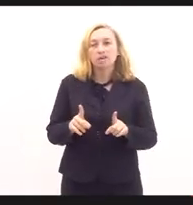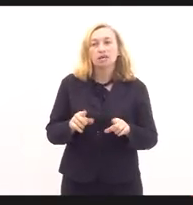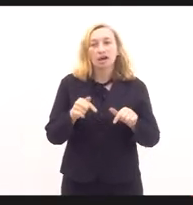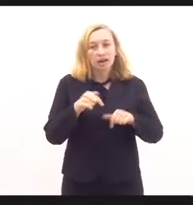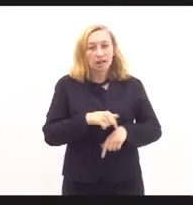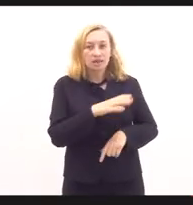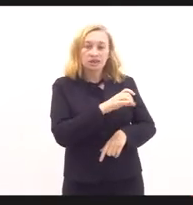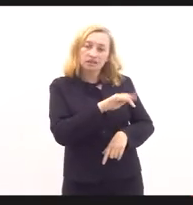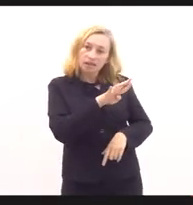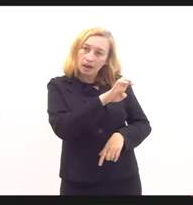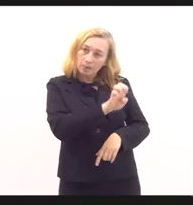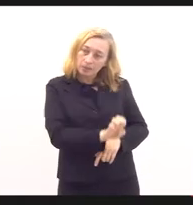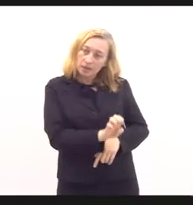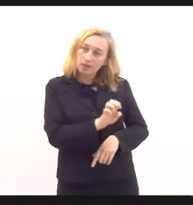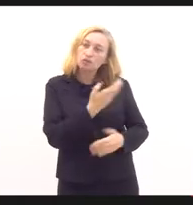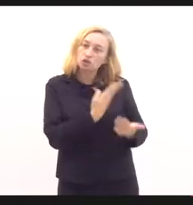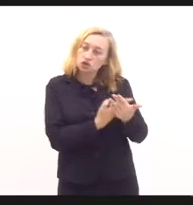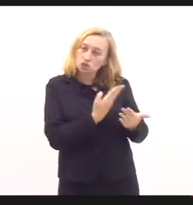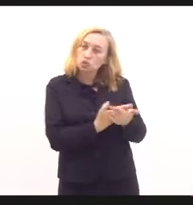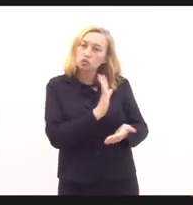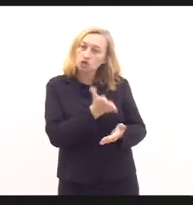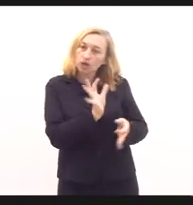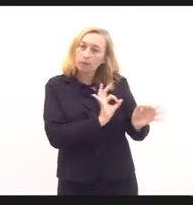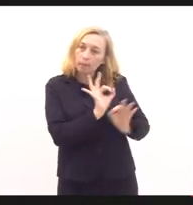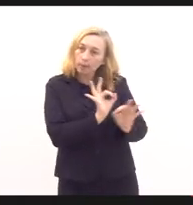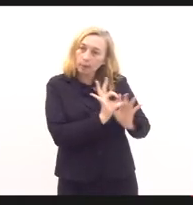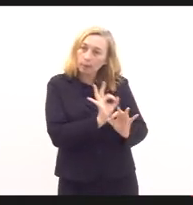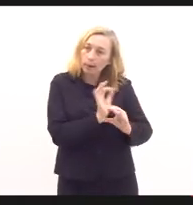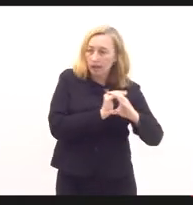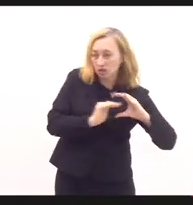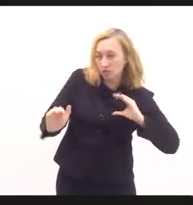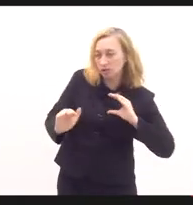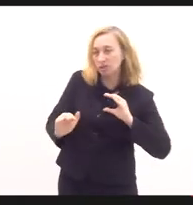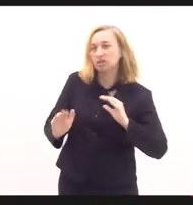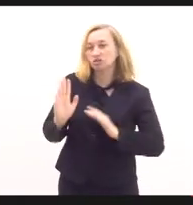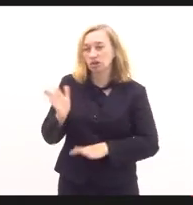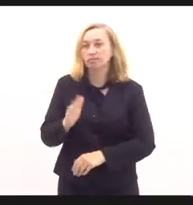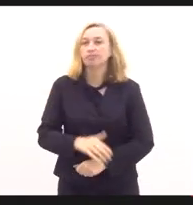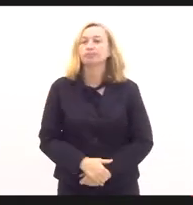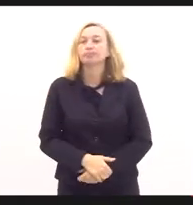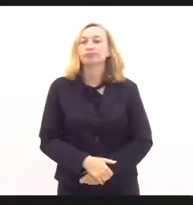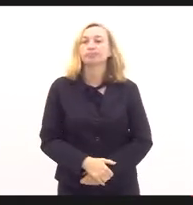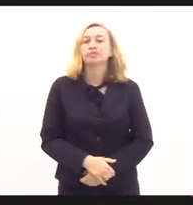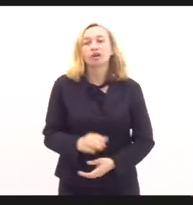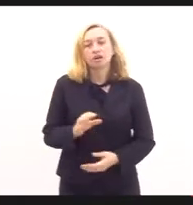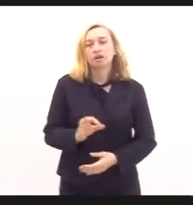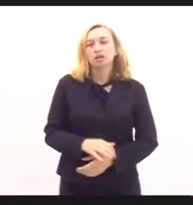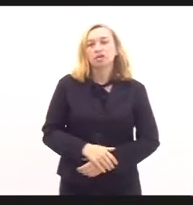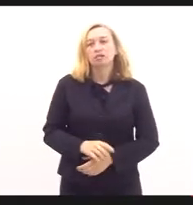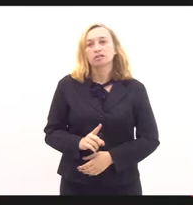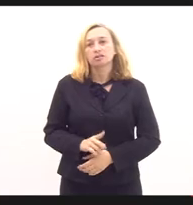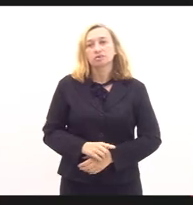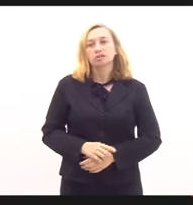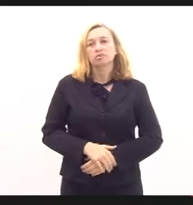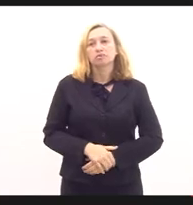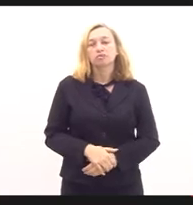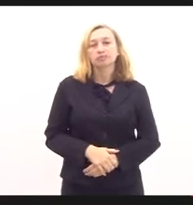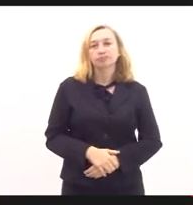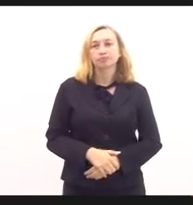CETRAB, os estudos foram feitos, a mensagem já foi encaminhada. Basicamente, é isso.